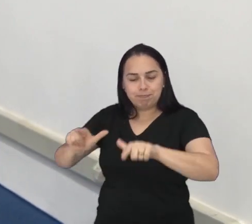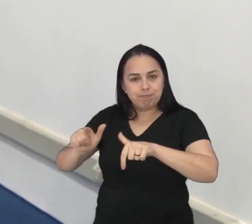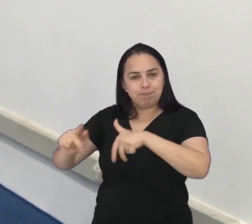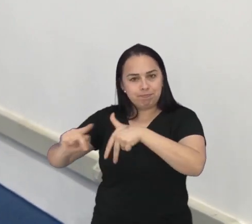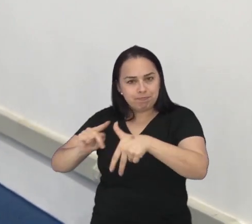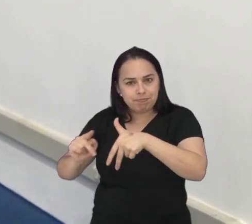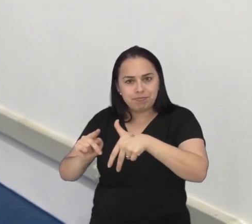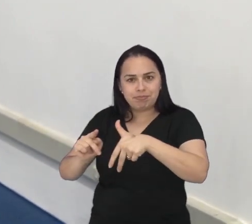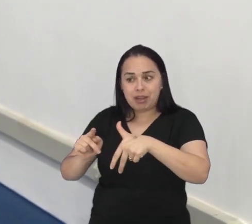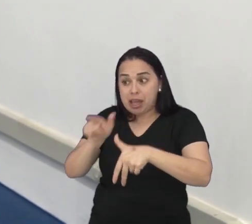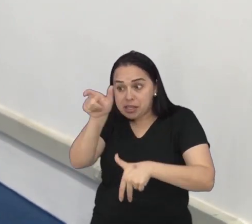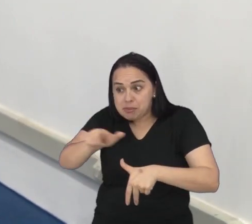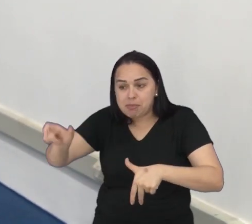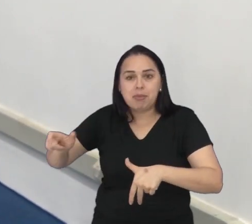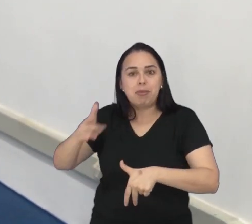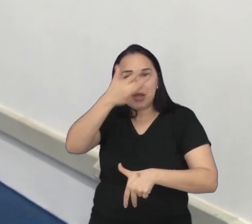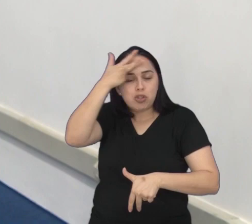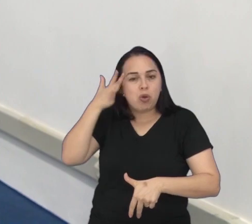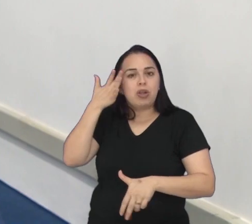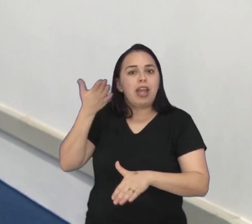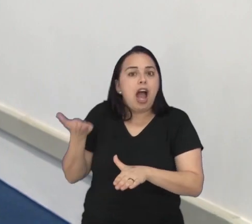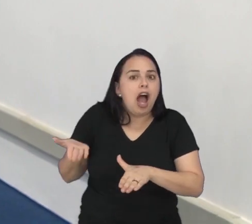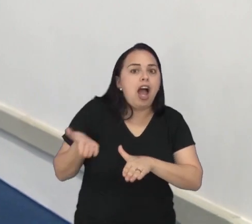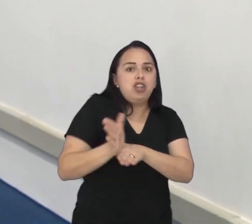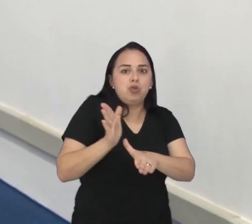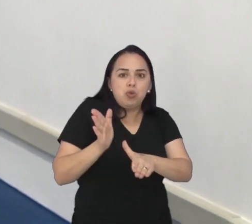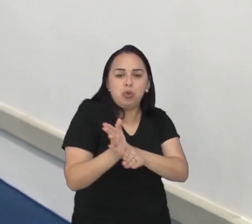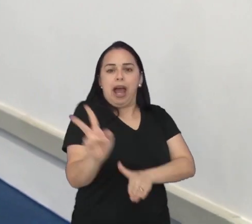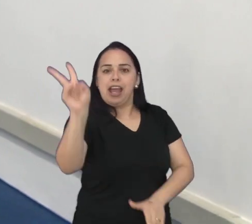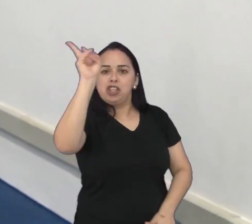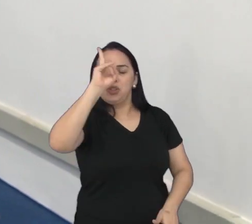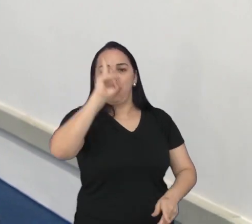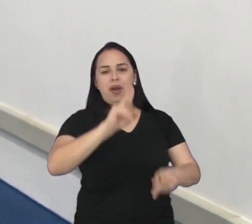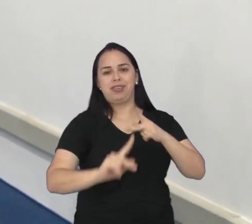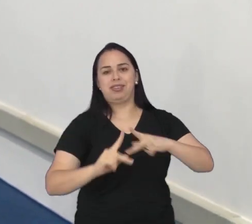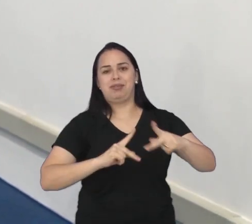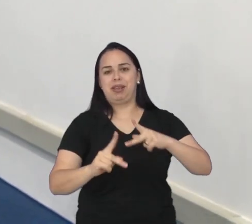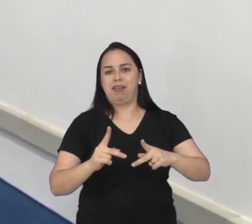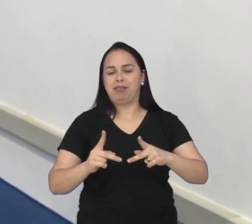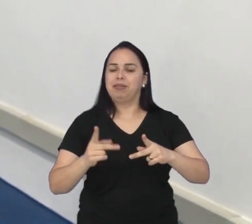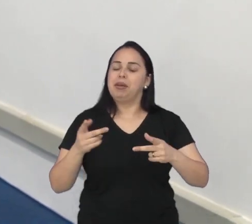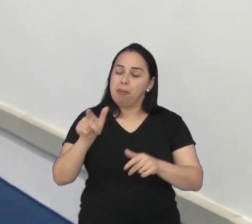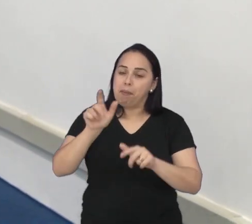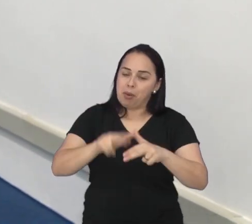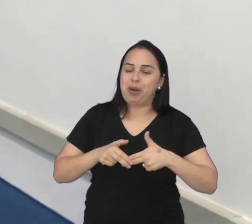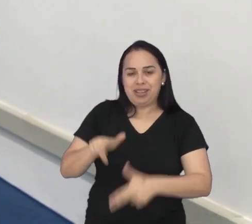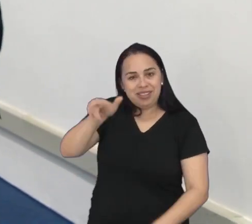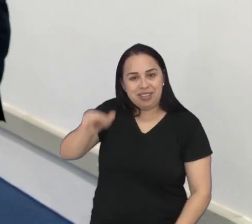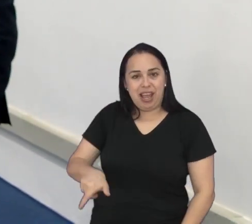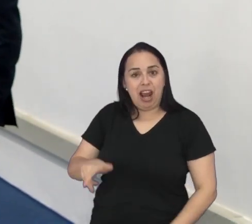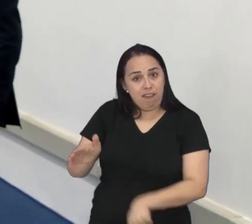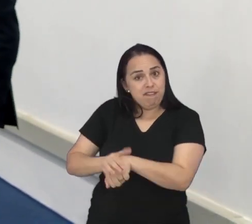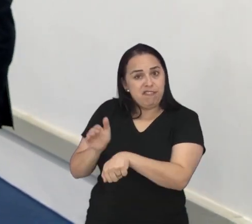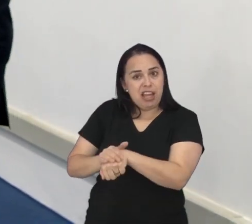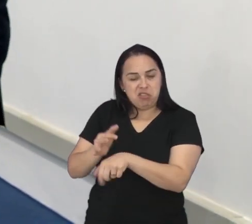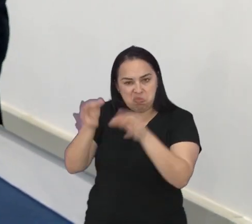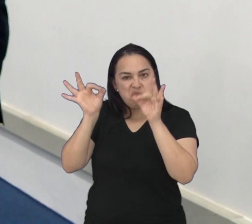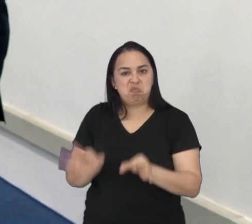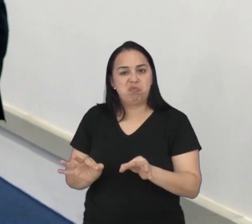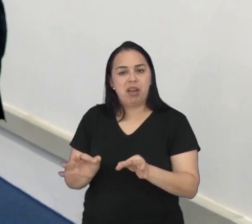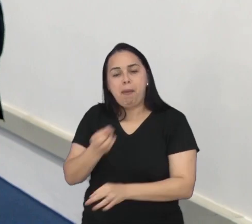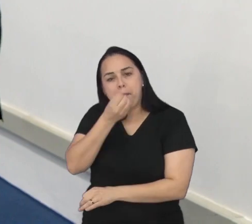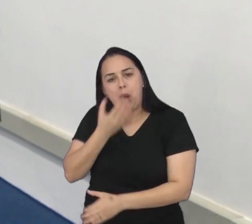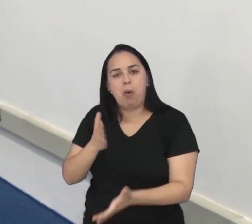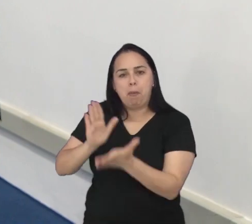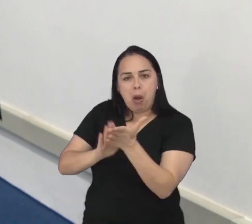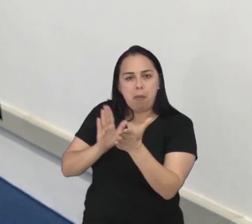cidadão joseense ele vem para pessoas que ajudaram a construir a nossa cidade, a história de São José dos Campos. E a doutora Juana fez